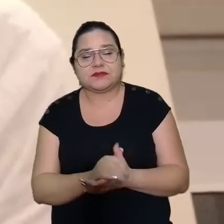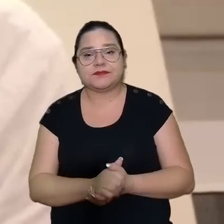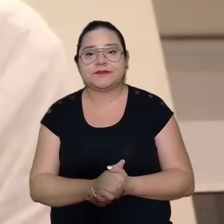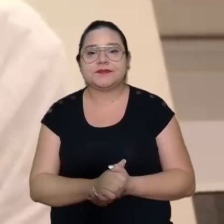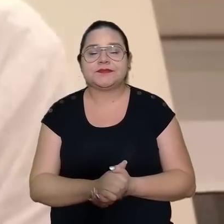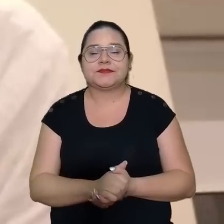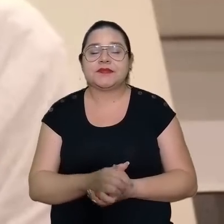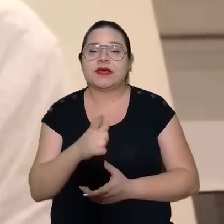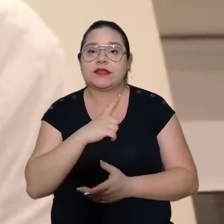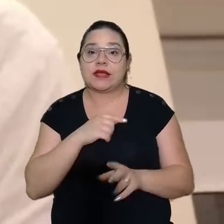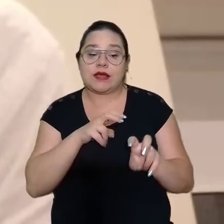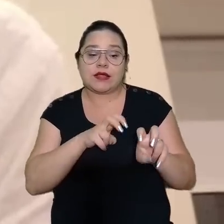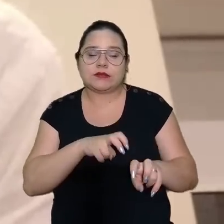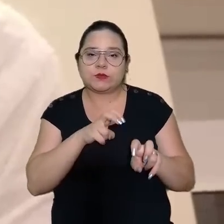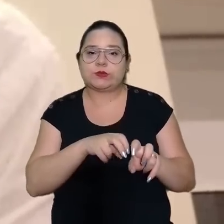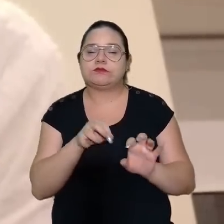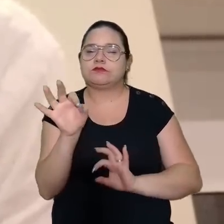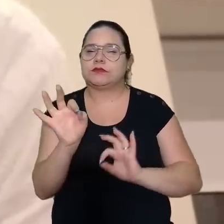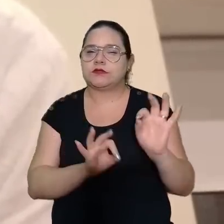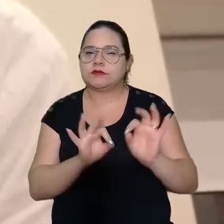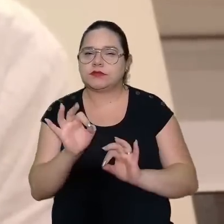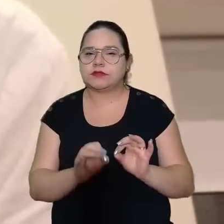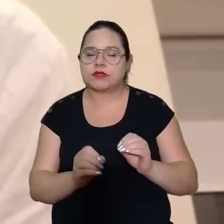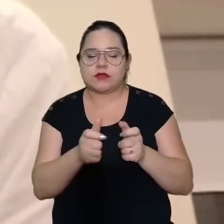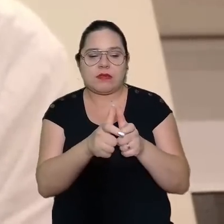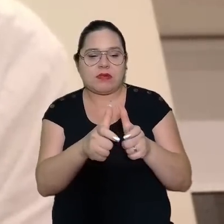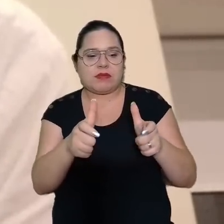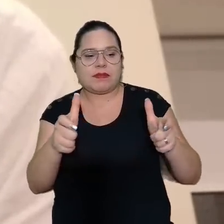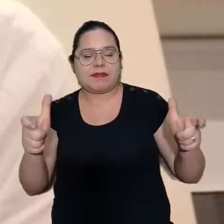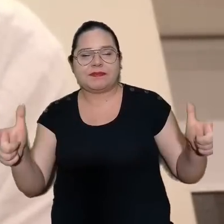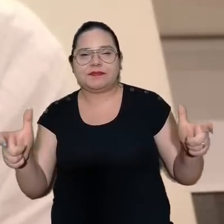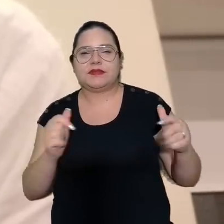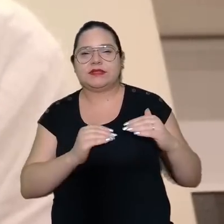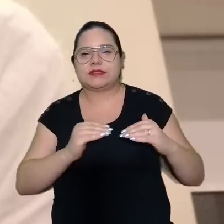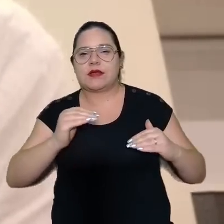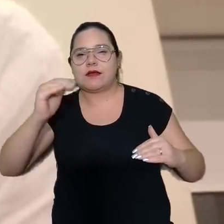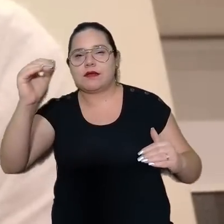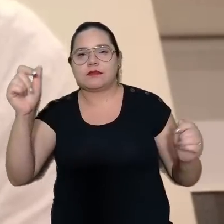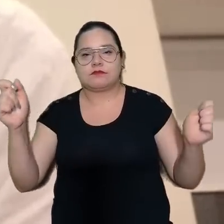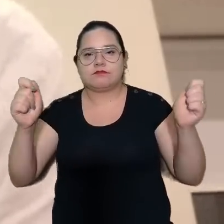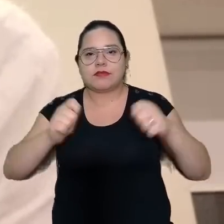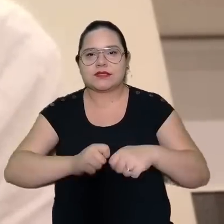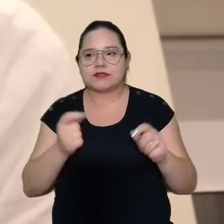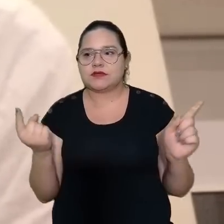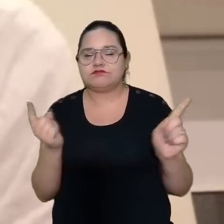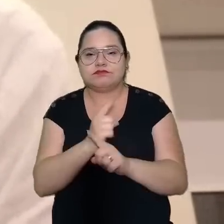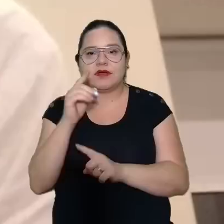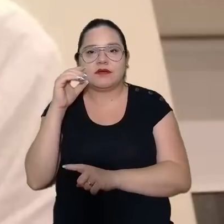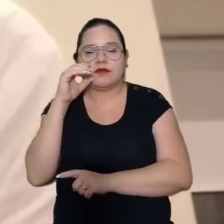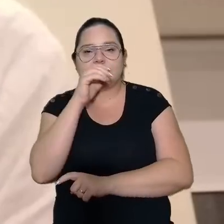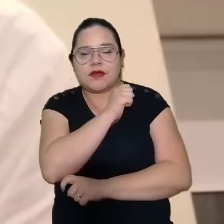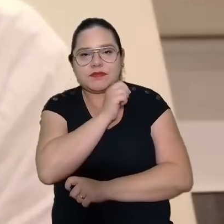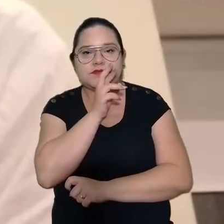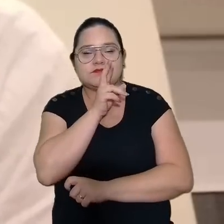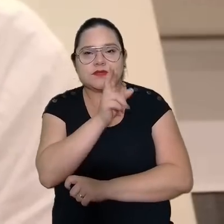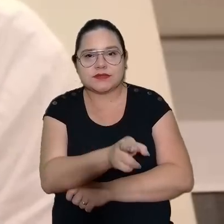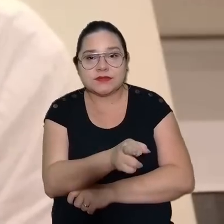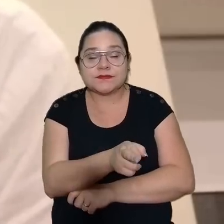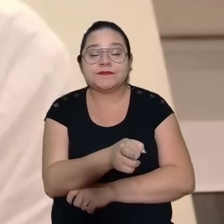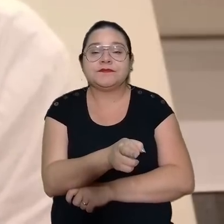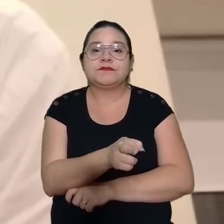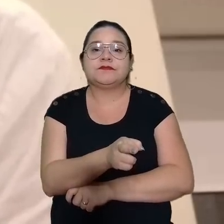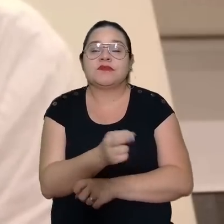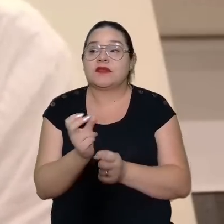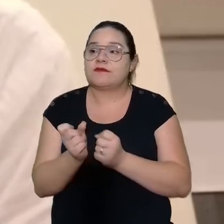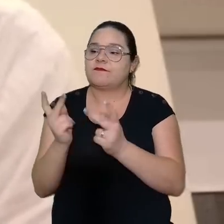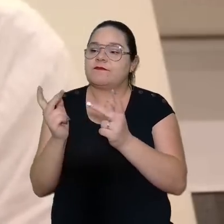muito organizada, de alta escala, com capacidade de reação rápida, né? As exportações brasileiras